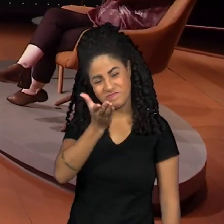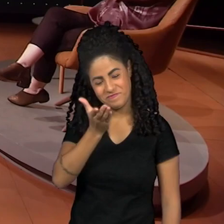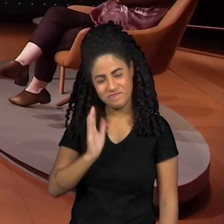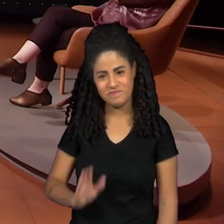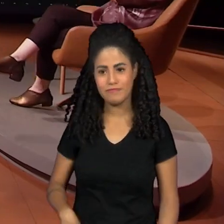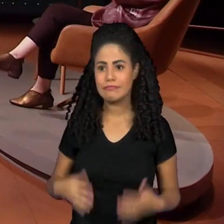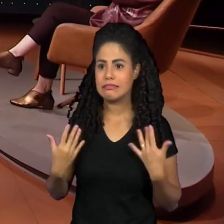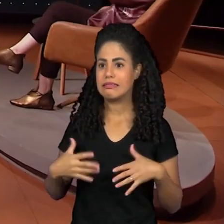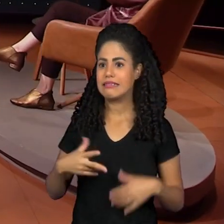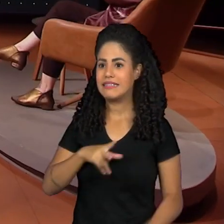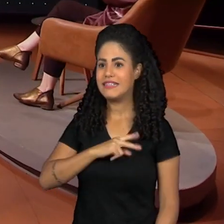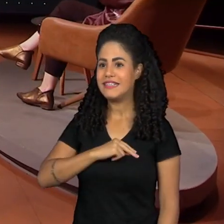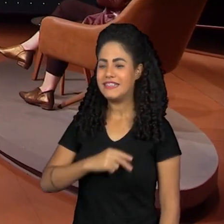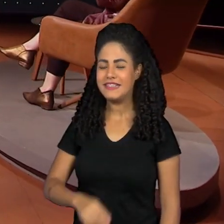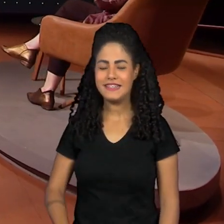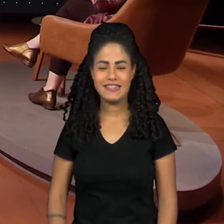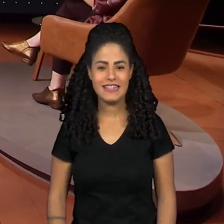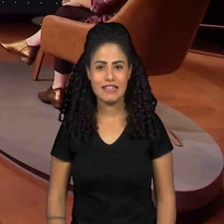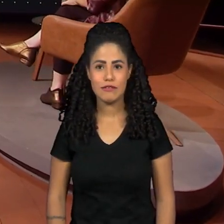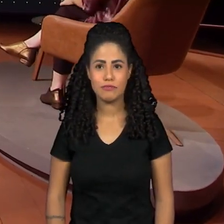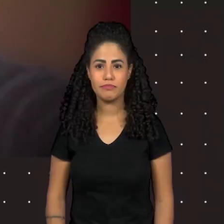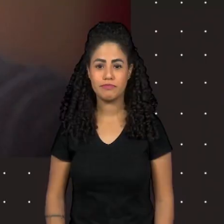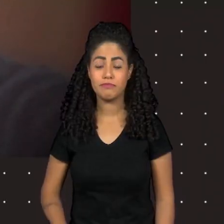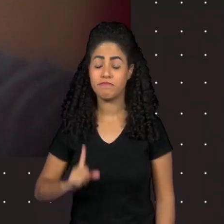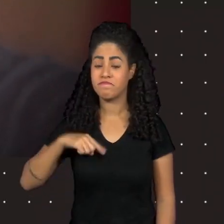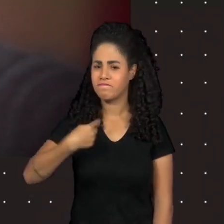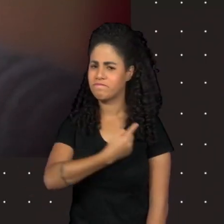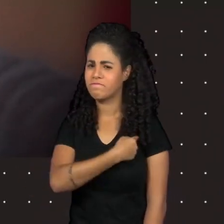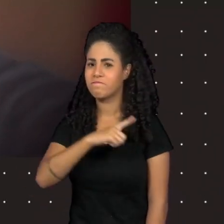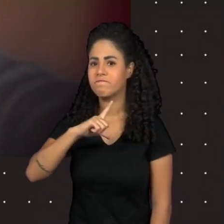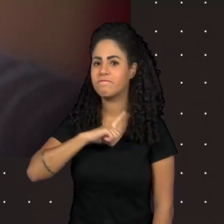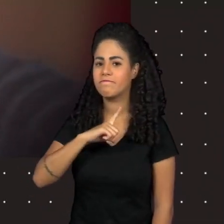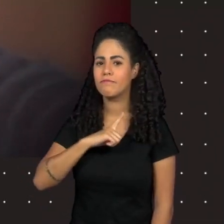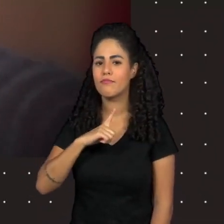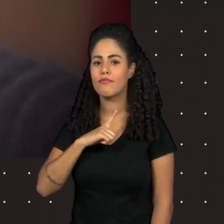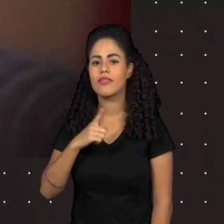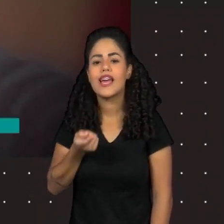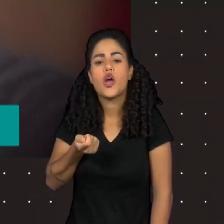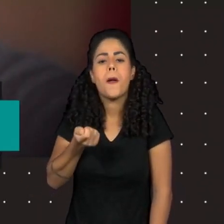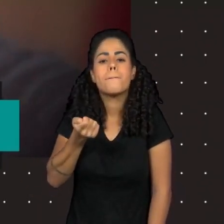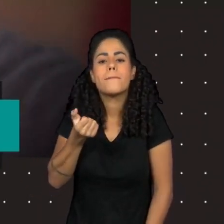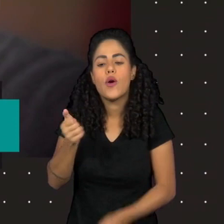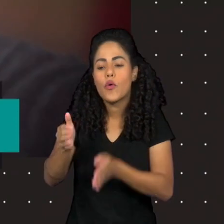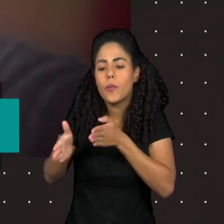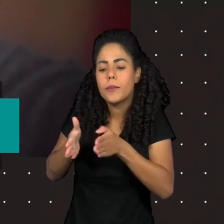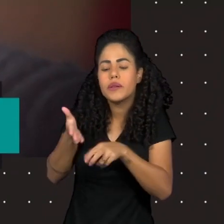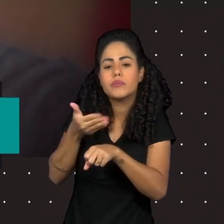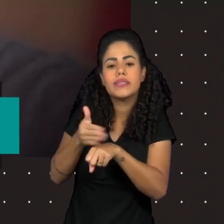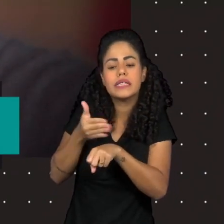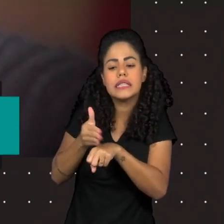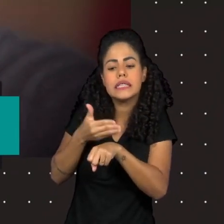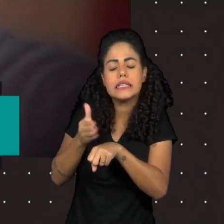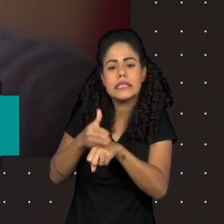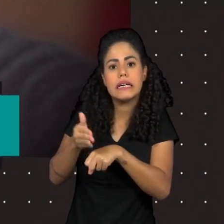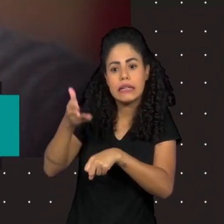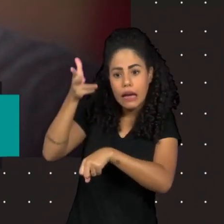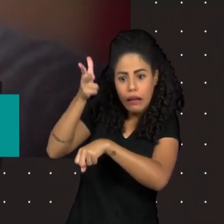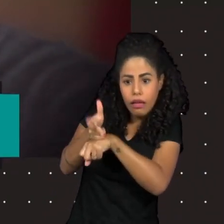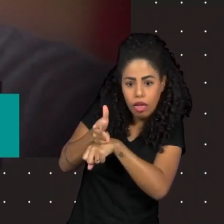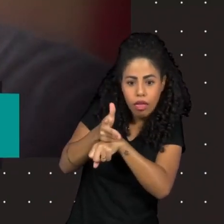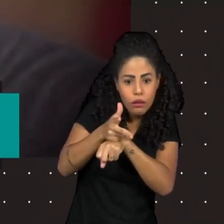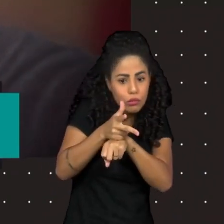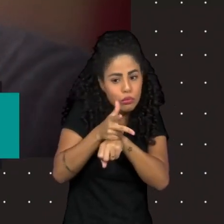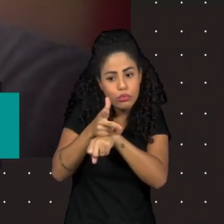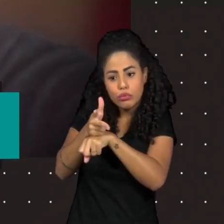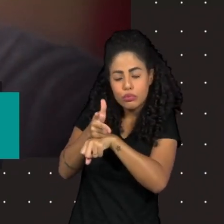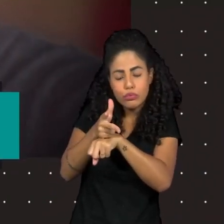Deus, gente. Porque nós tínhamos pouco tempo para ensaiar, para gravar,